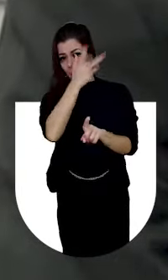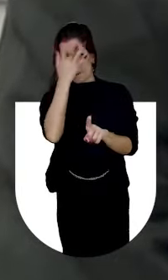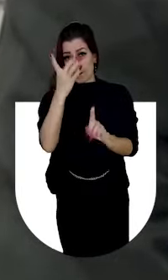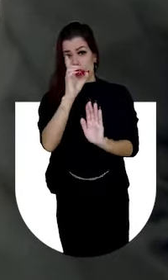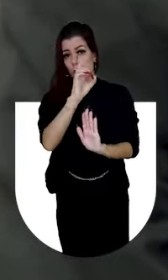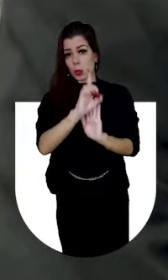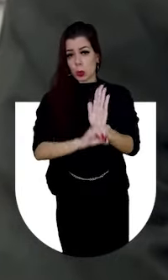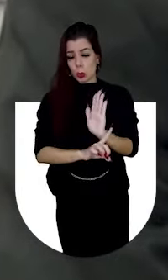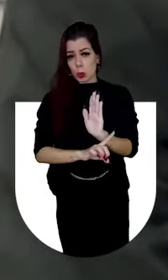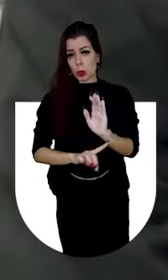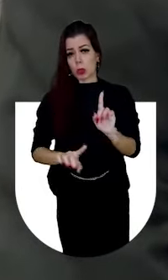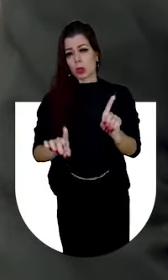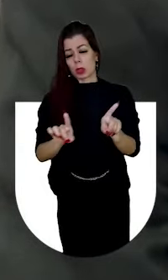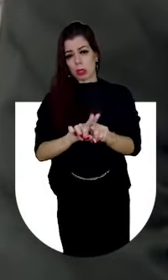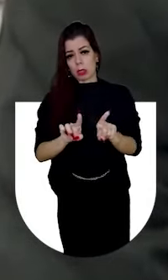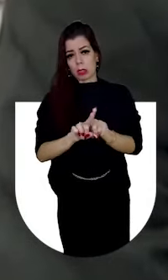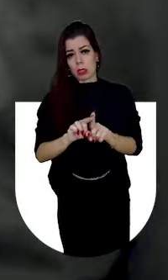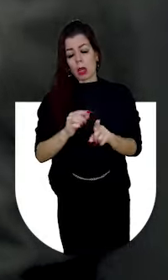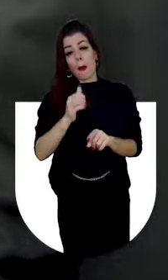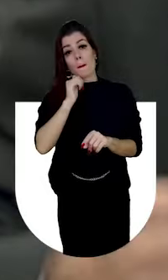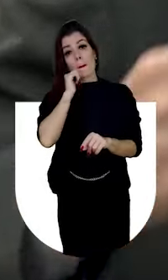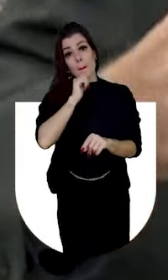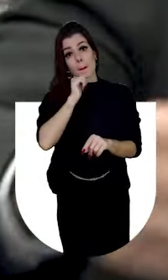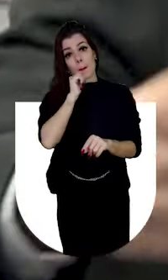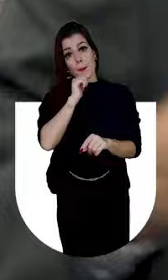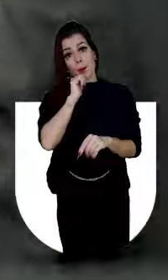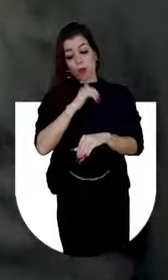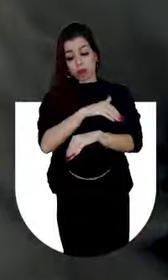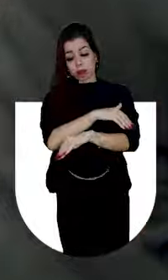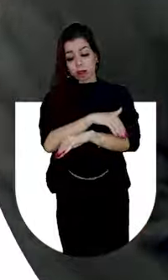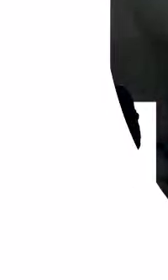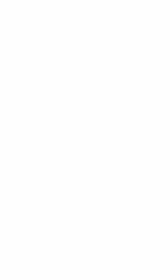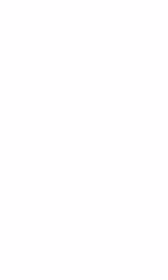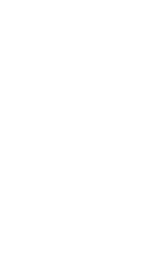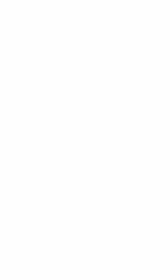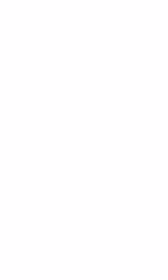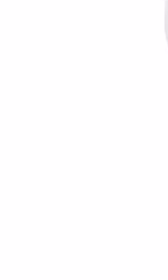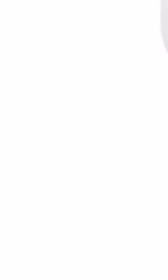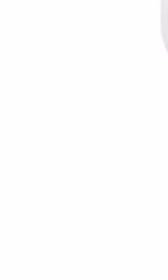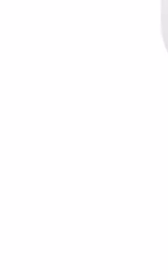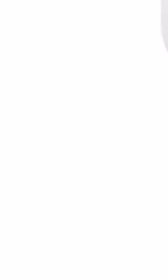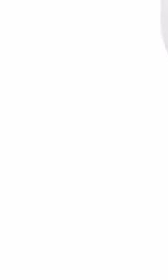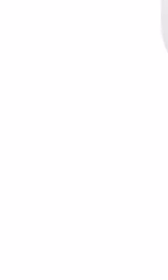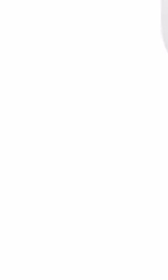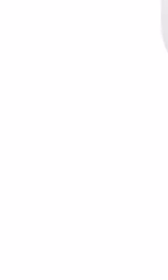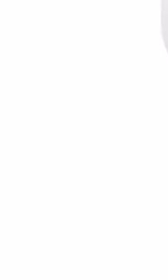projetos de qualificação profissional para várias áreas, áreas que estão avançando muito grande no estado.